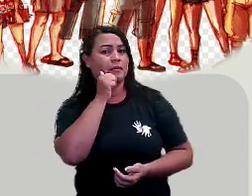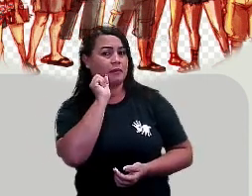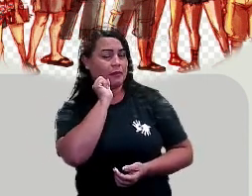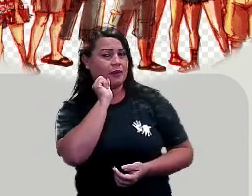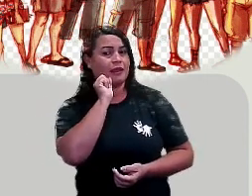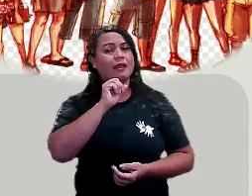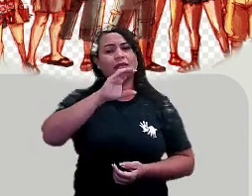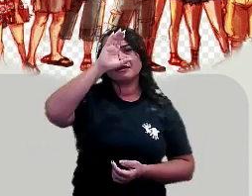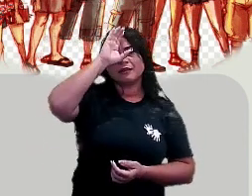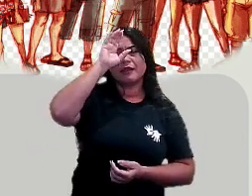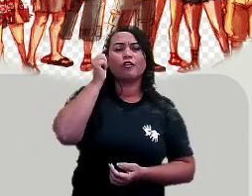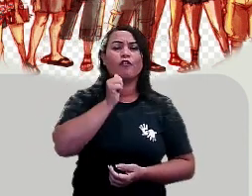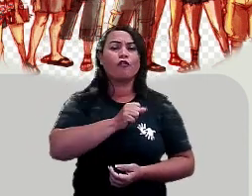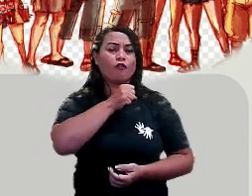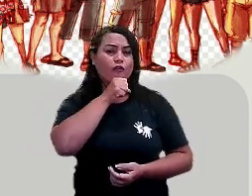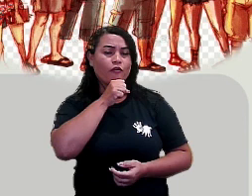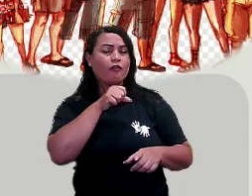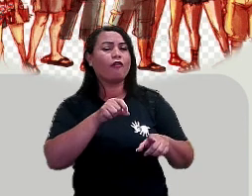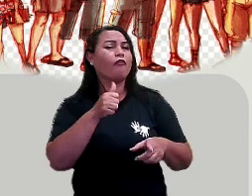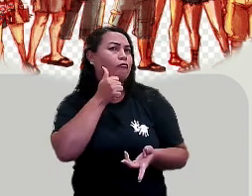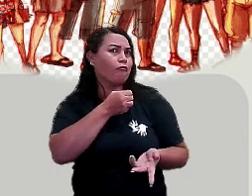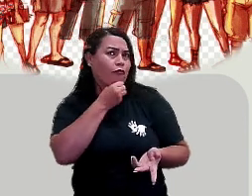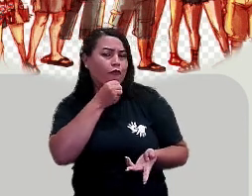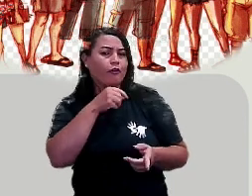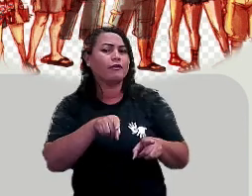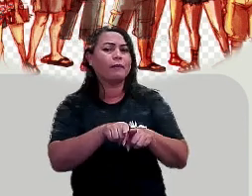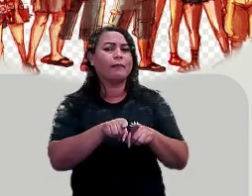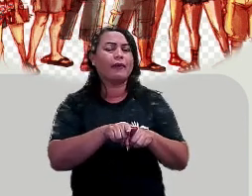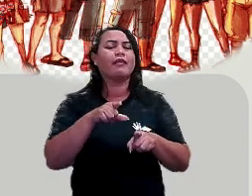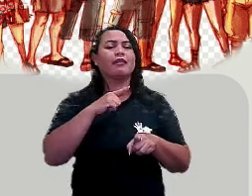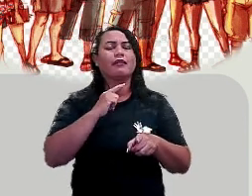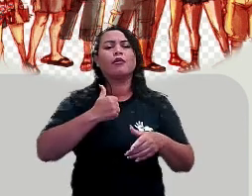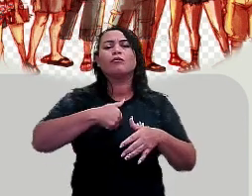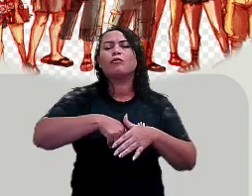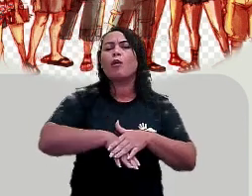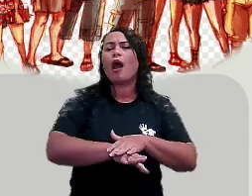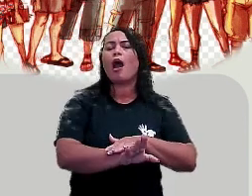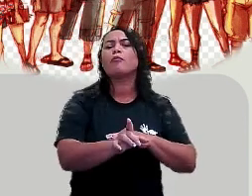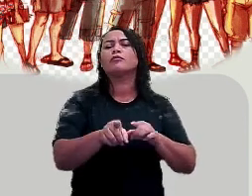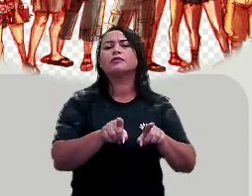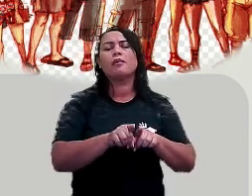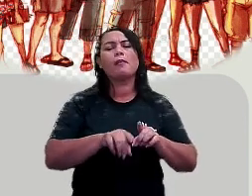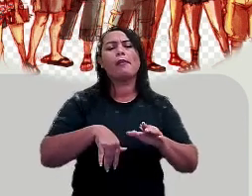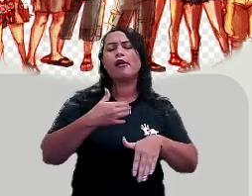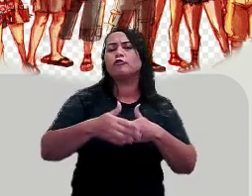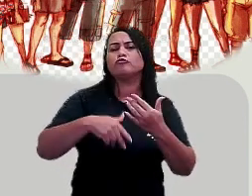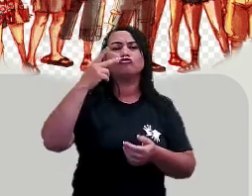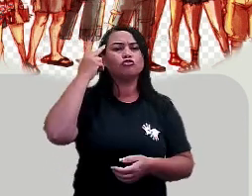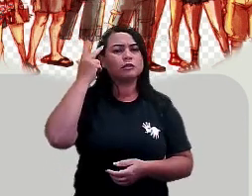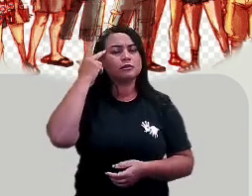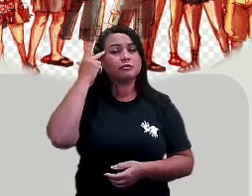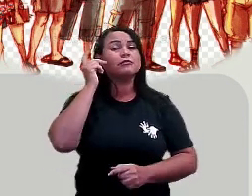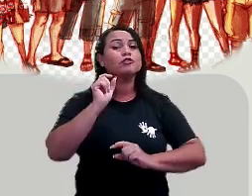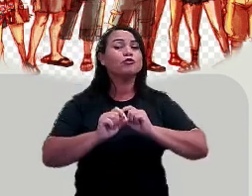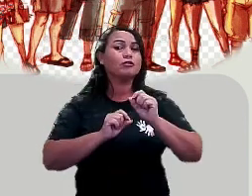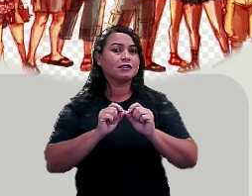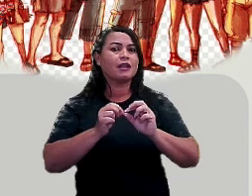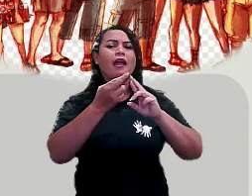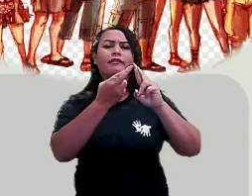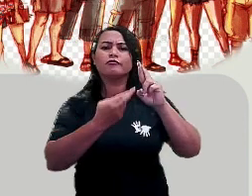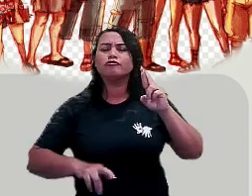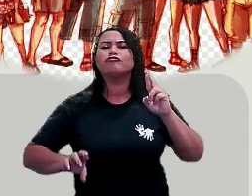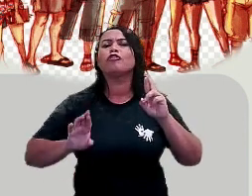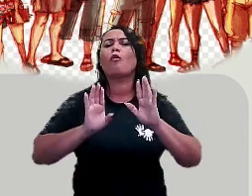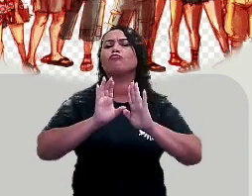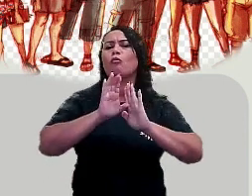avós. Com ele, nós criamos hábitos e costumes. Geralmente, seguimos tradições religiosas,